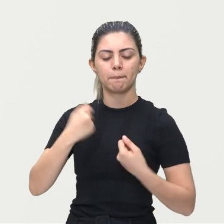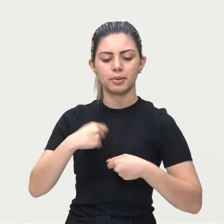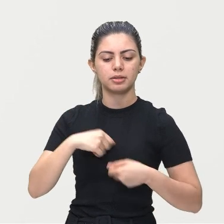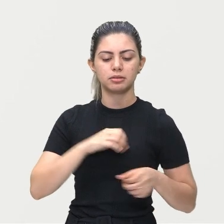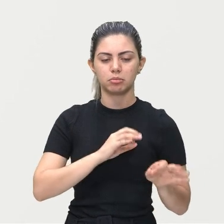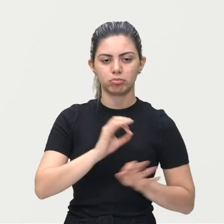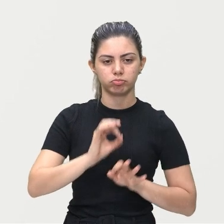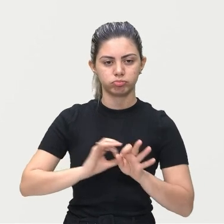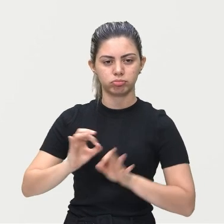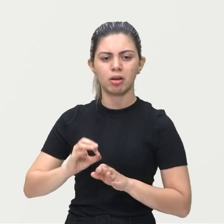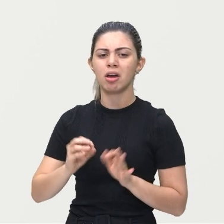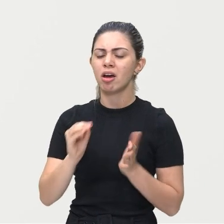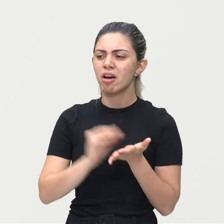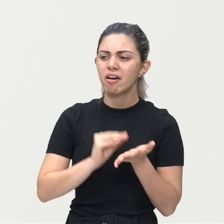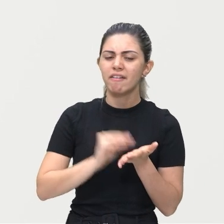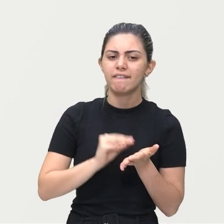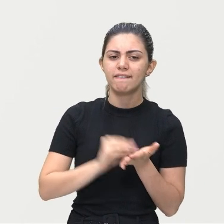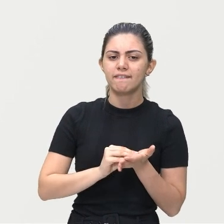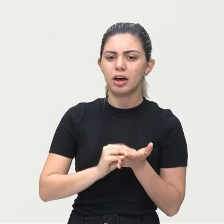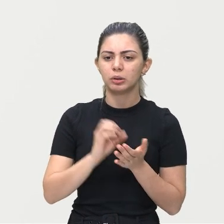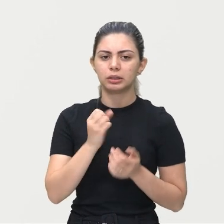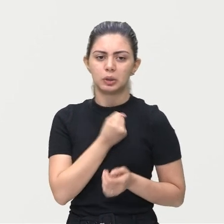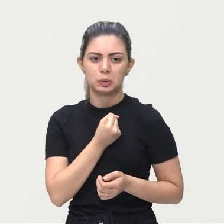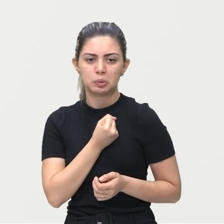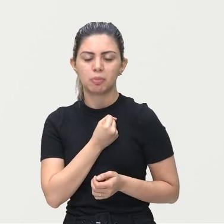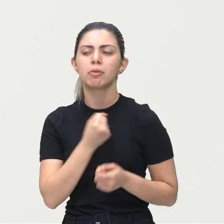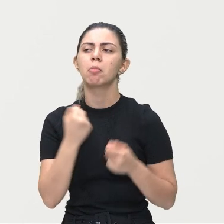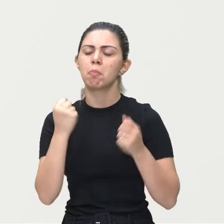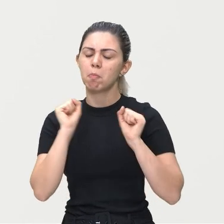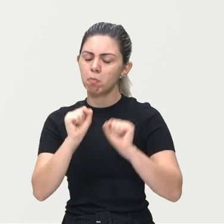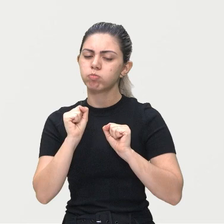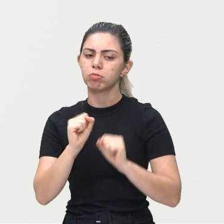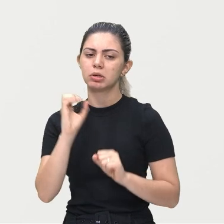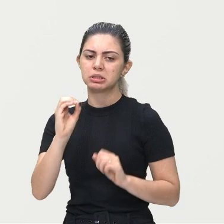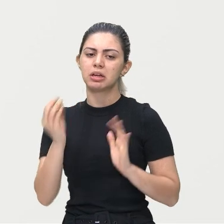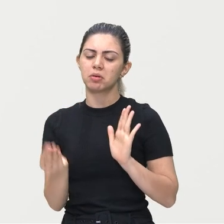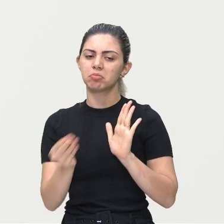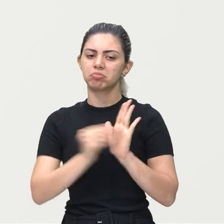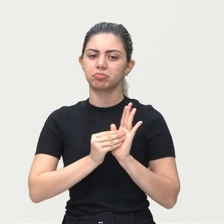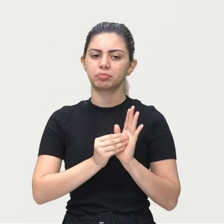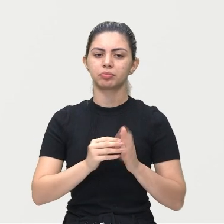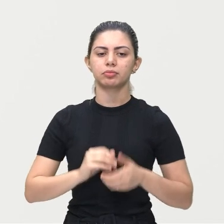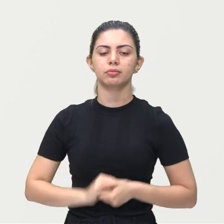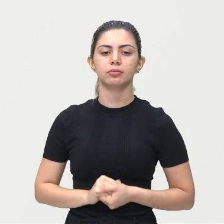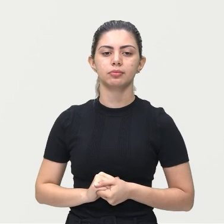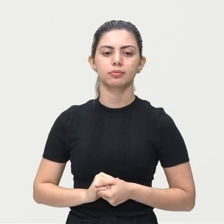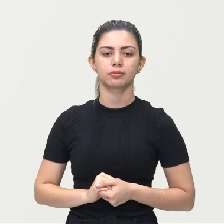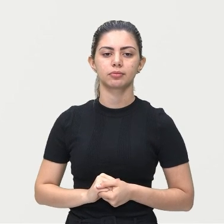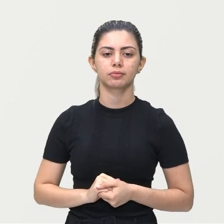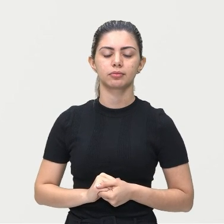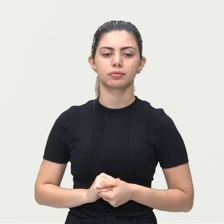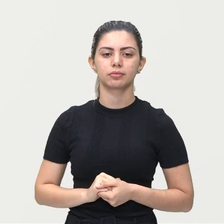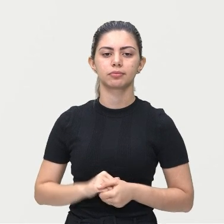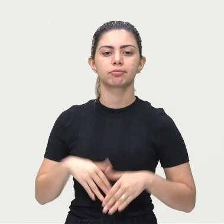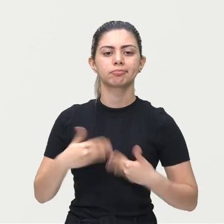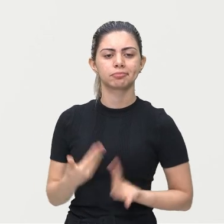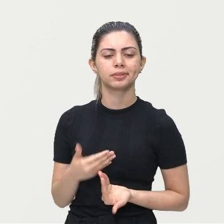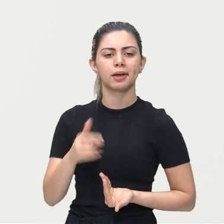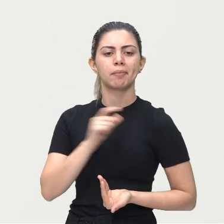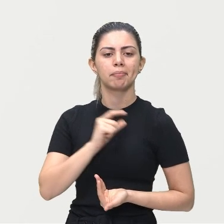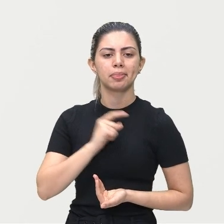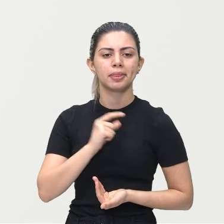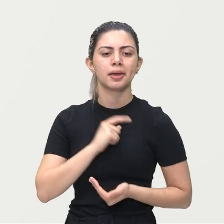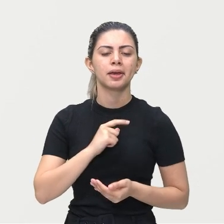Faltou acrescentar? Coloca o elemento neutro, que é o 7, e vamos subtrair, olha. Certo? Eu tenho aqui, né? Como é que eu vou